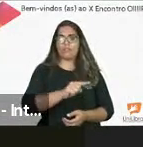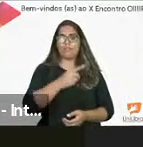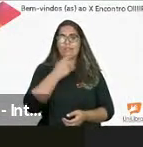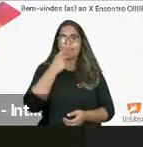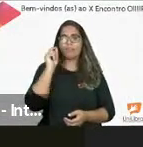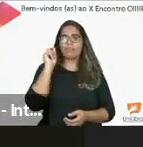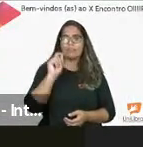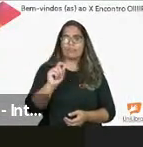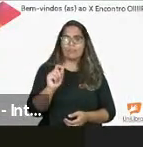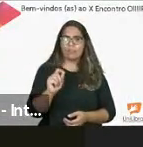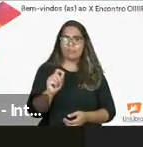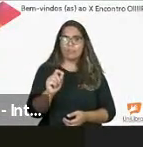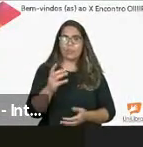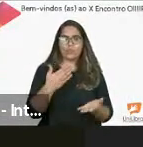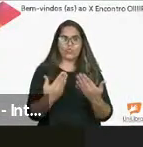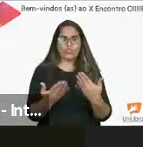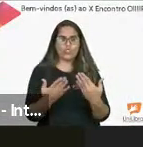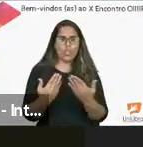que o diálogo